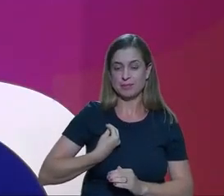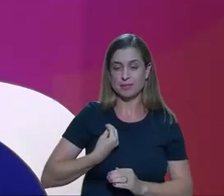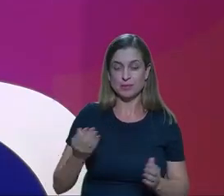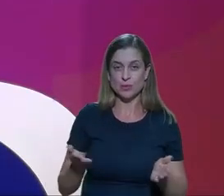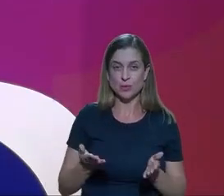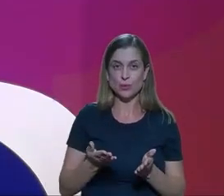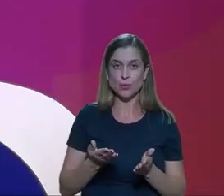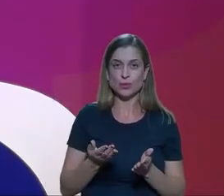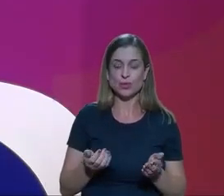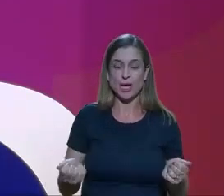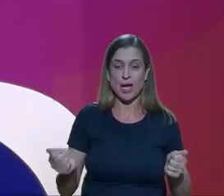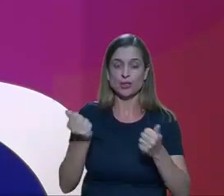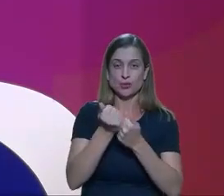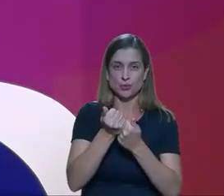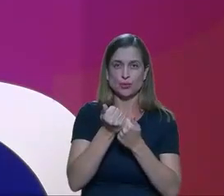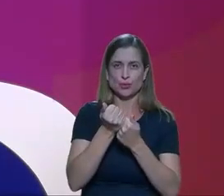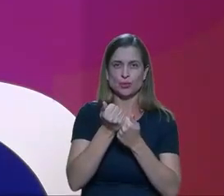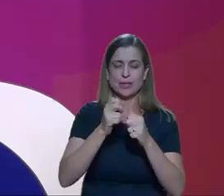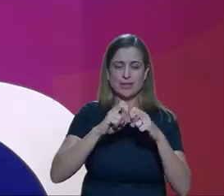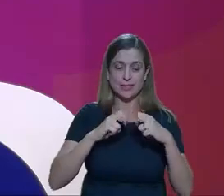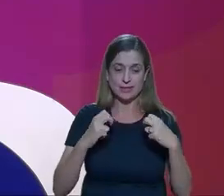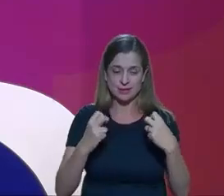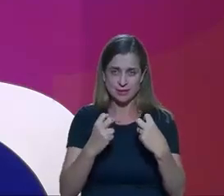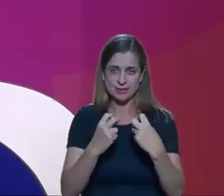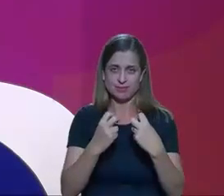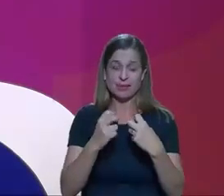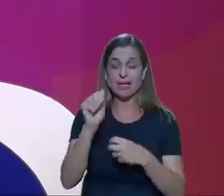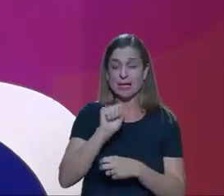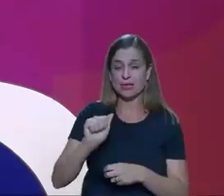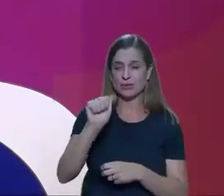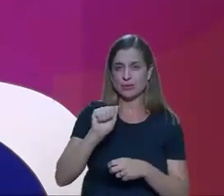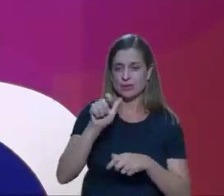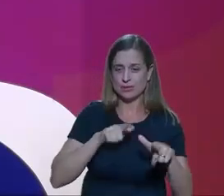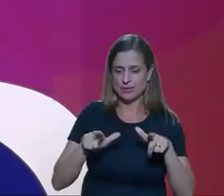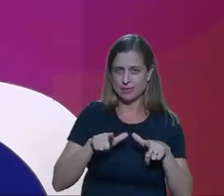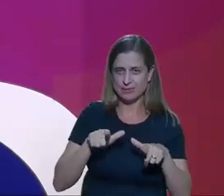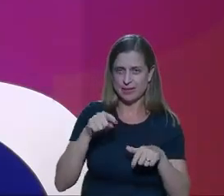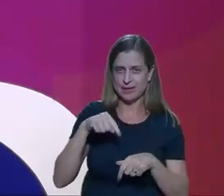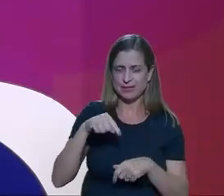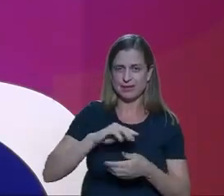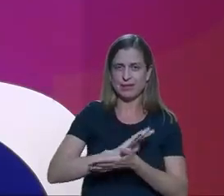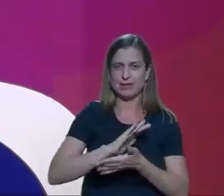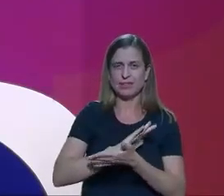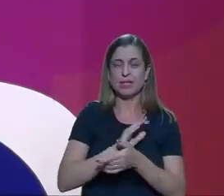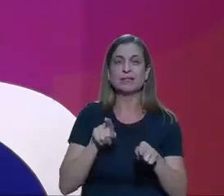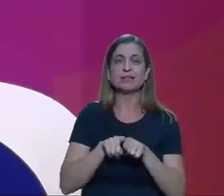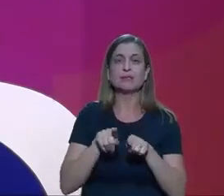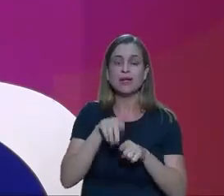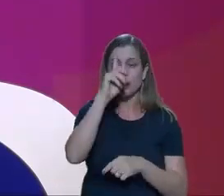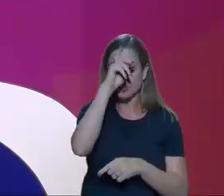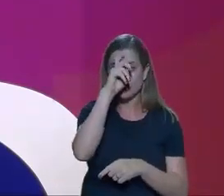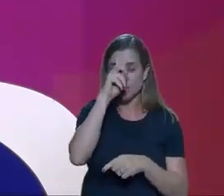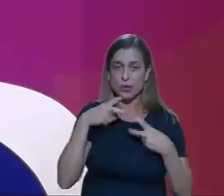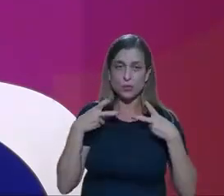na manutenção da Associação das Auxiliares do Lar de Araxá e do Hospital do